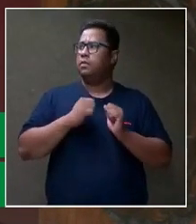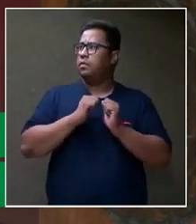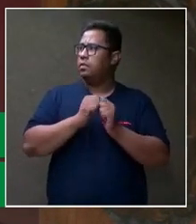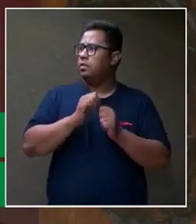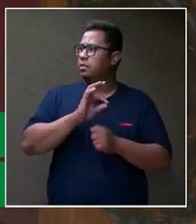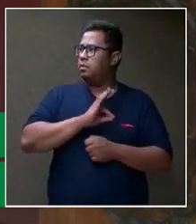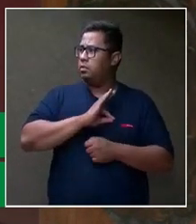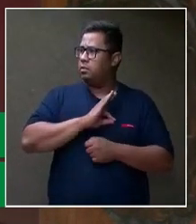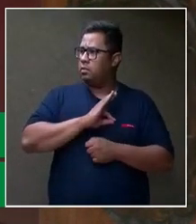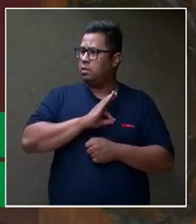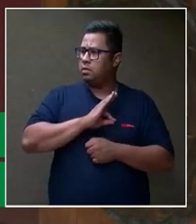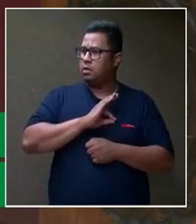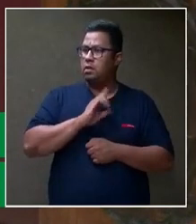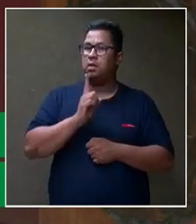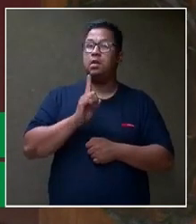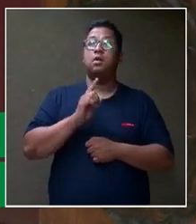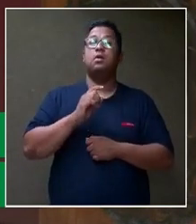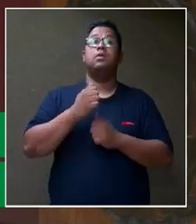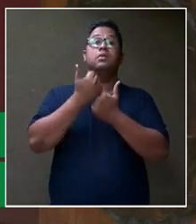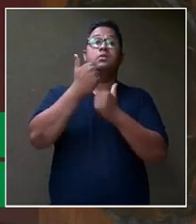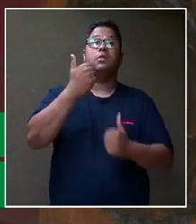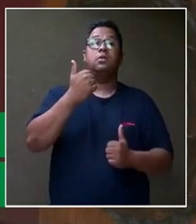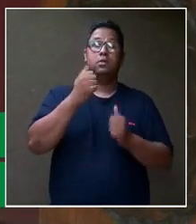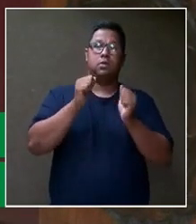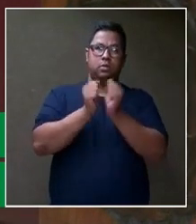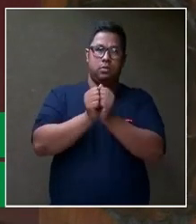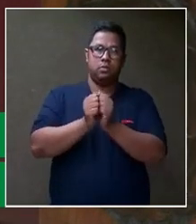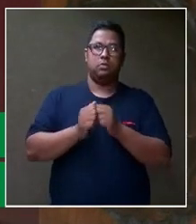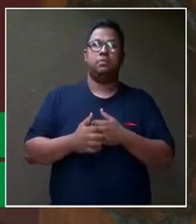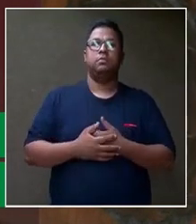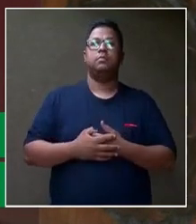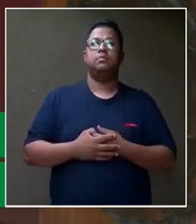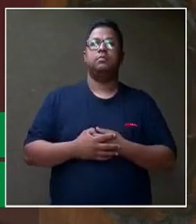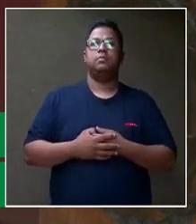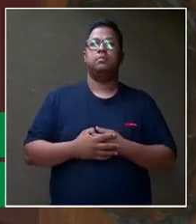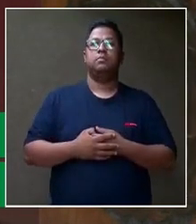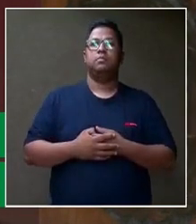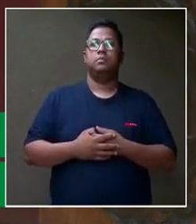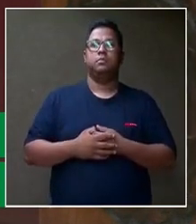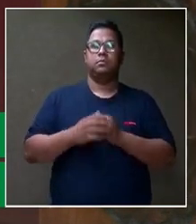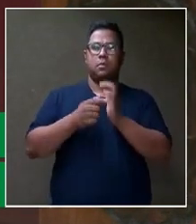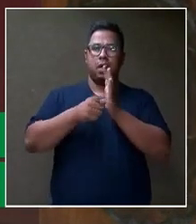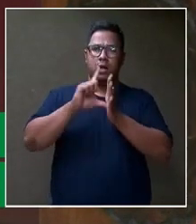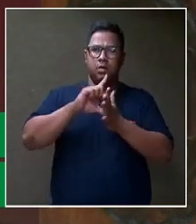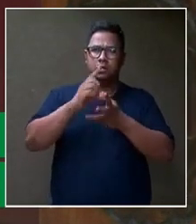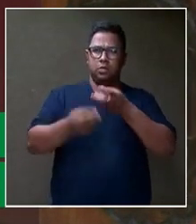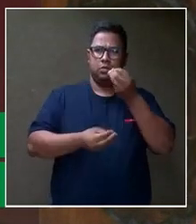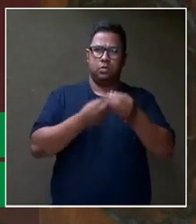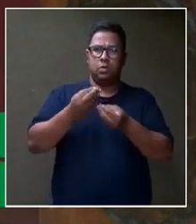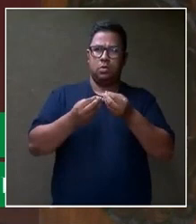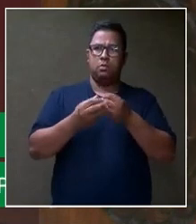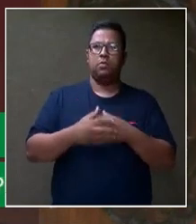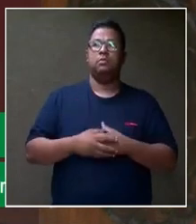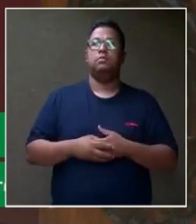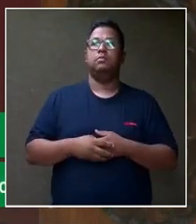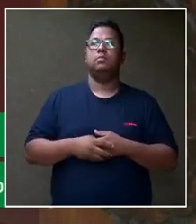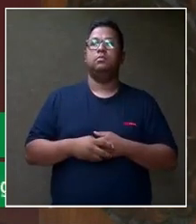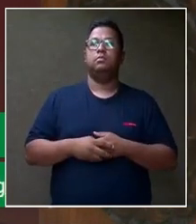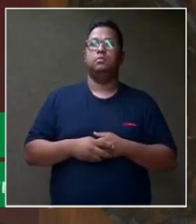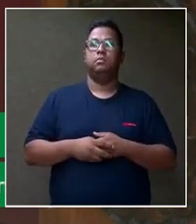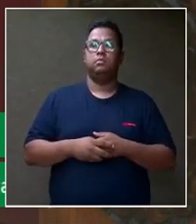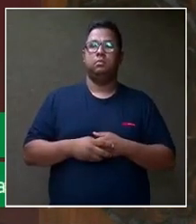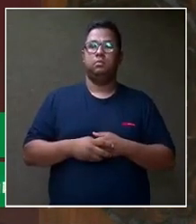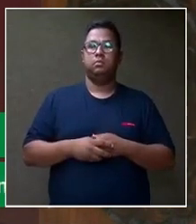Não, não. A gente trabalhou na diretoria de logística junto. Certo. Antes do Cássio, como é que era a Emily?